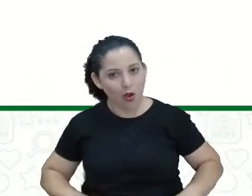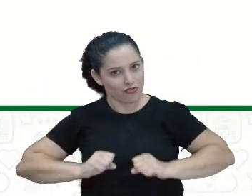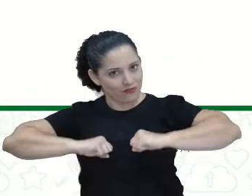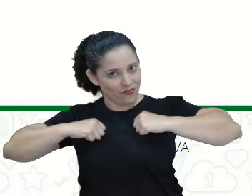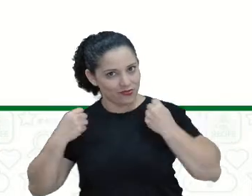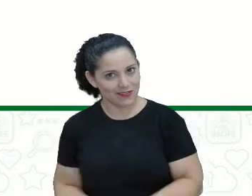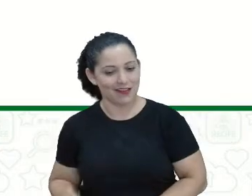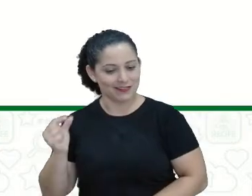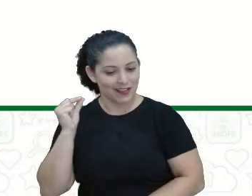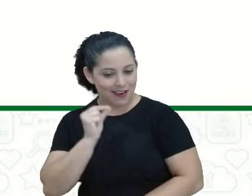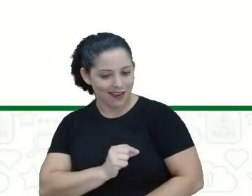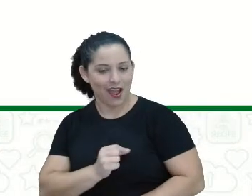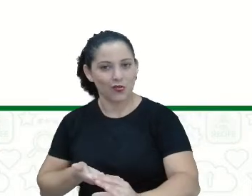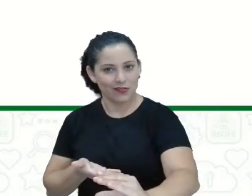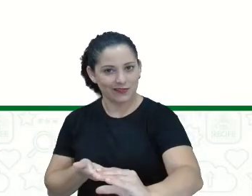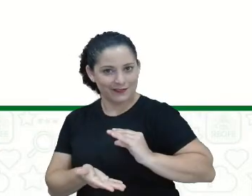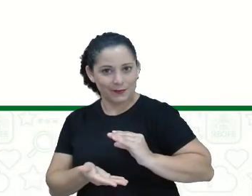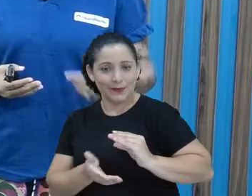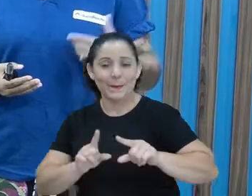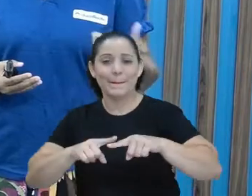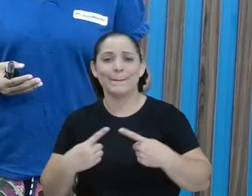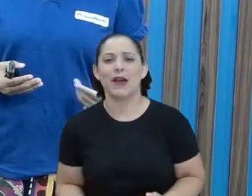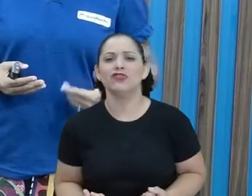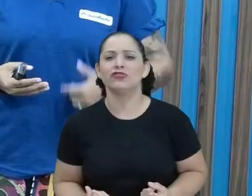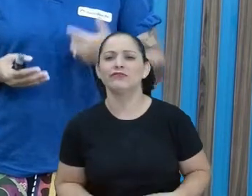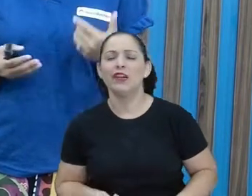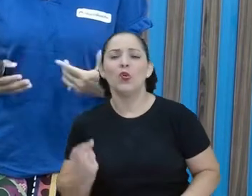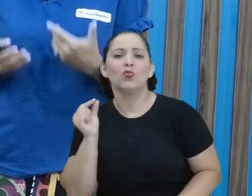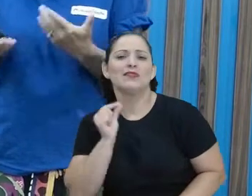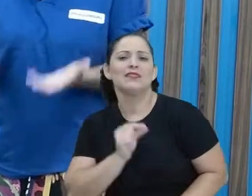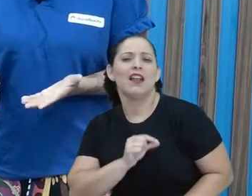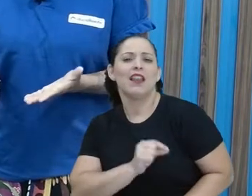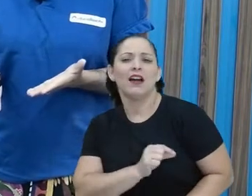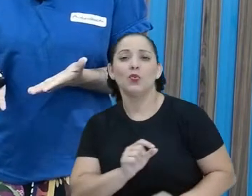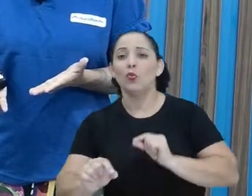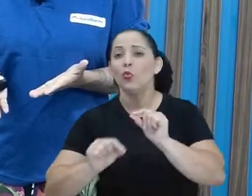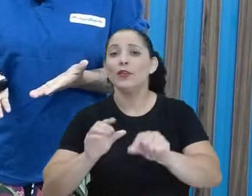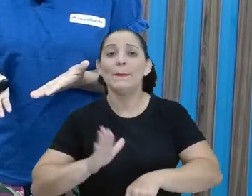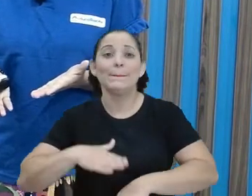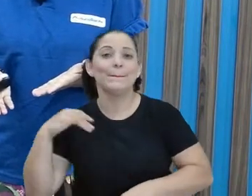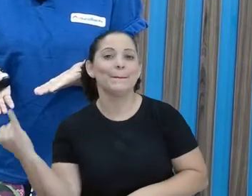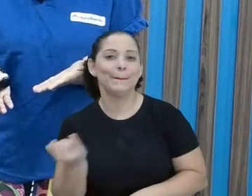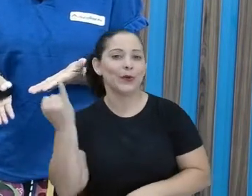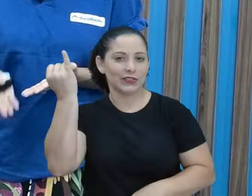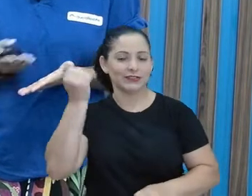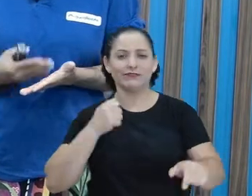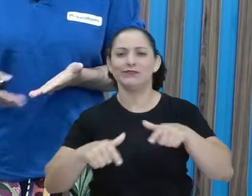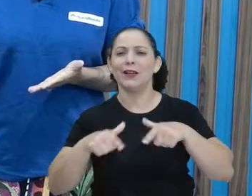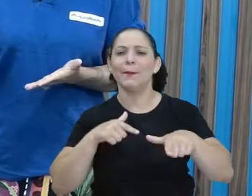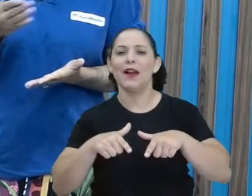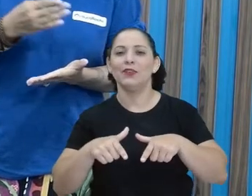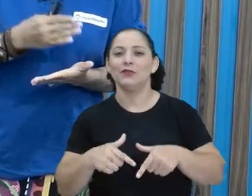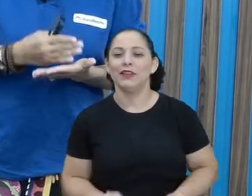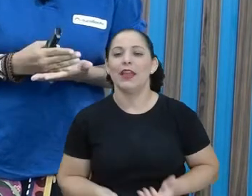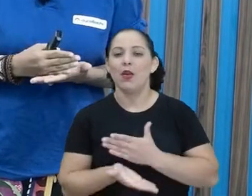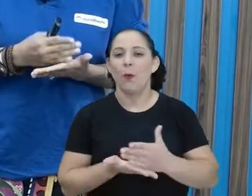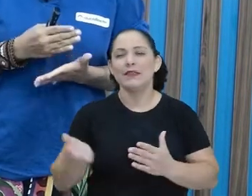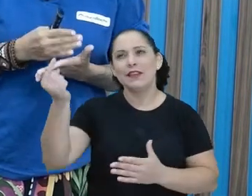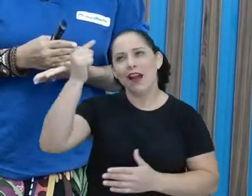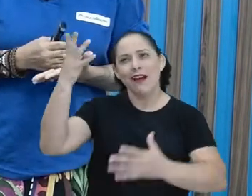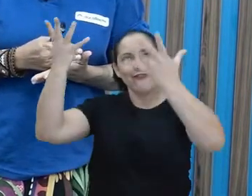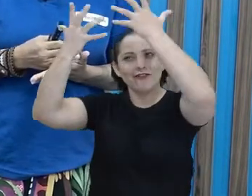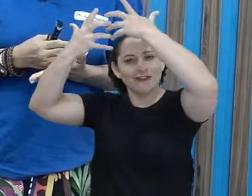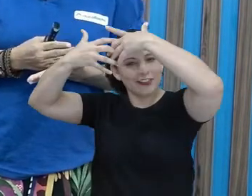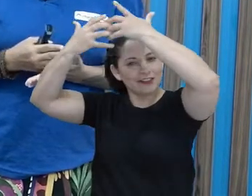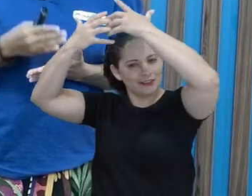né? Mas além do salário, além dele, o que você acha mais importante em seu trabalho? A gente começou a nossa aula com uma reflexão a